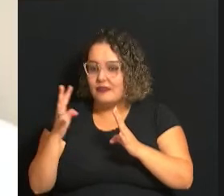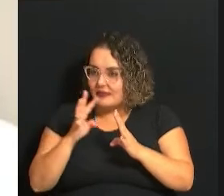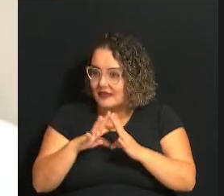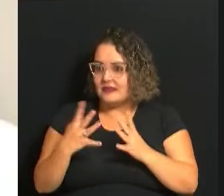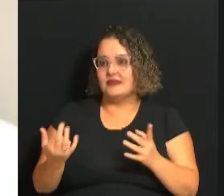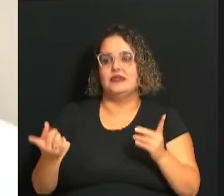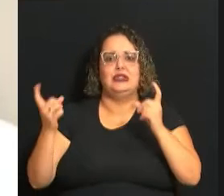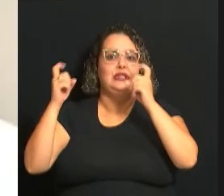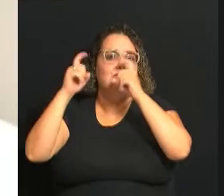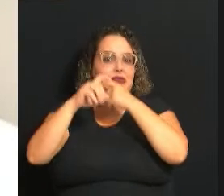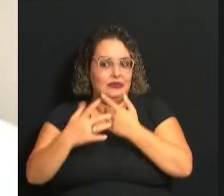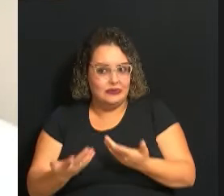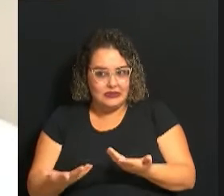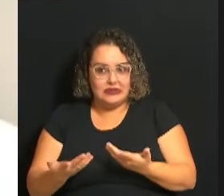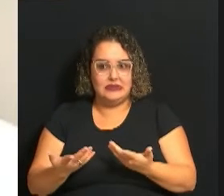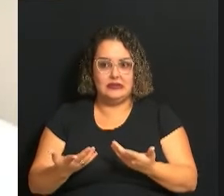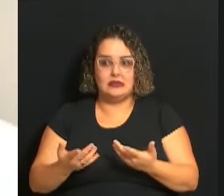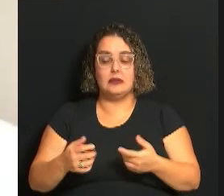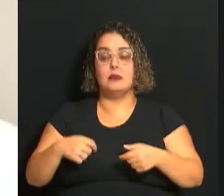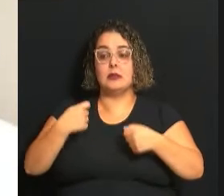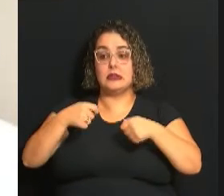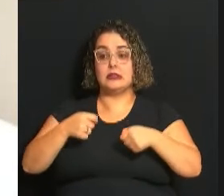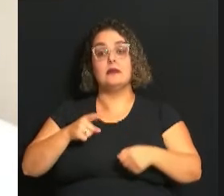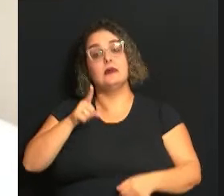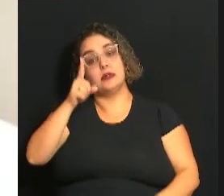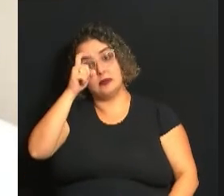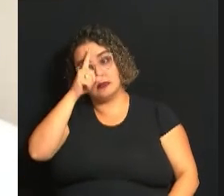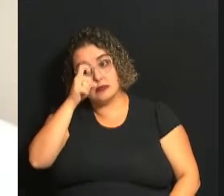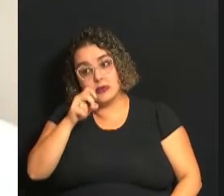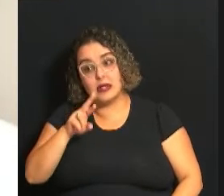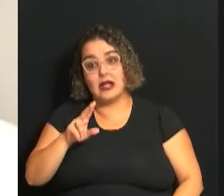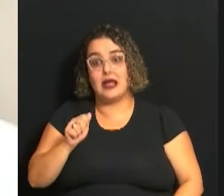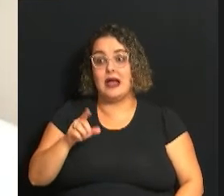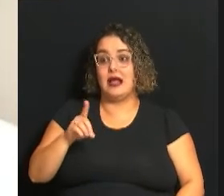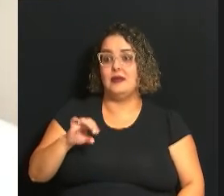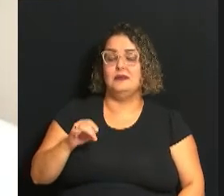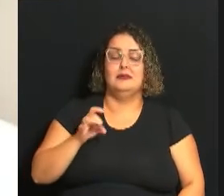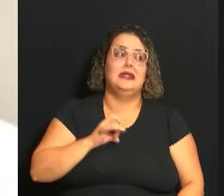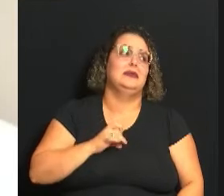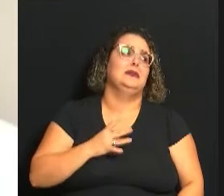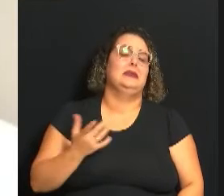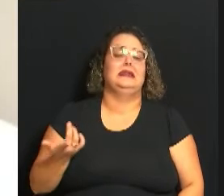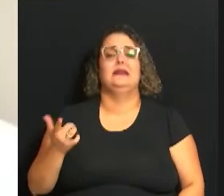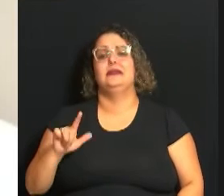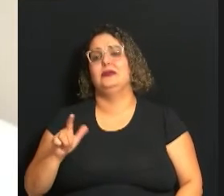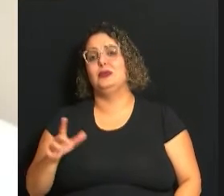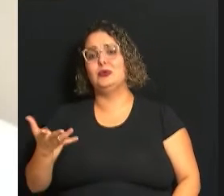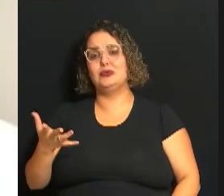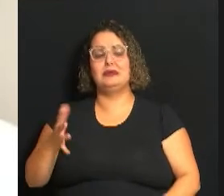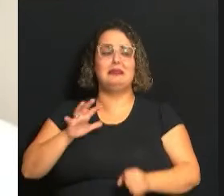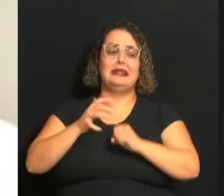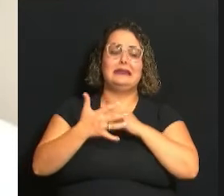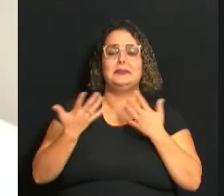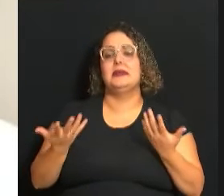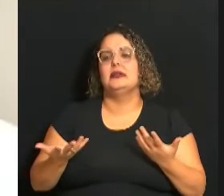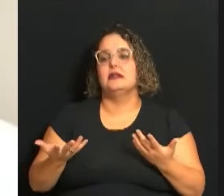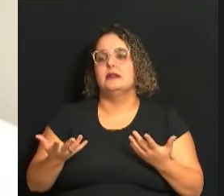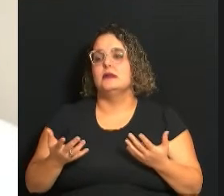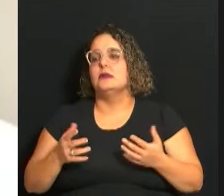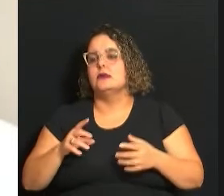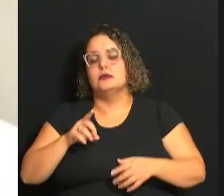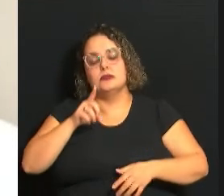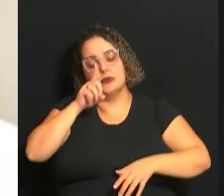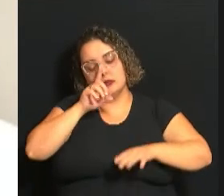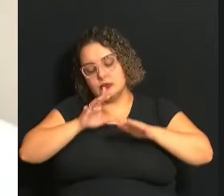que ir para o hospital para fazer a radioterapia todos os dias. Eu morria de medo, obviamente. Mas eu fui com todos os cuidados,